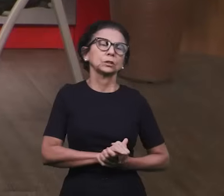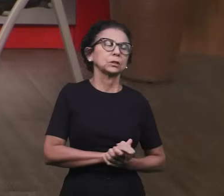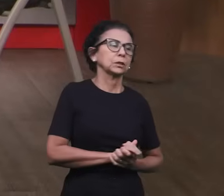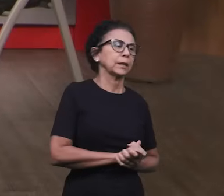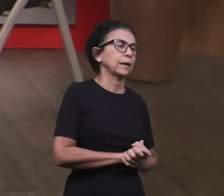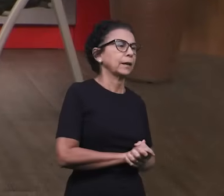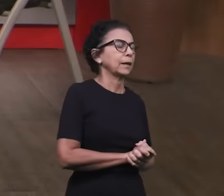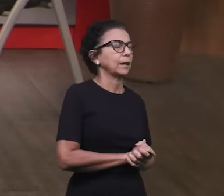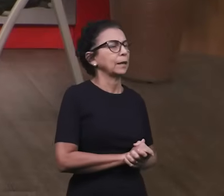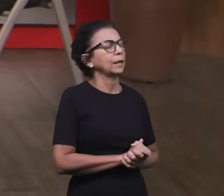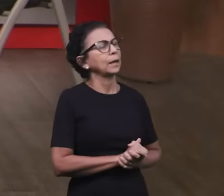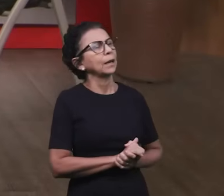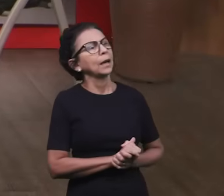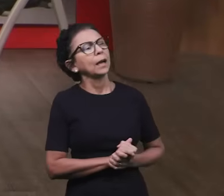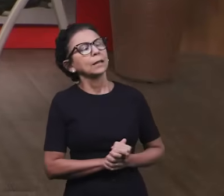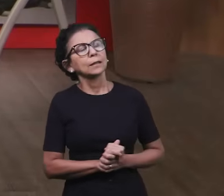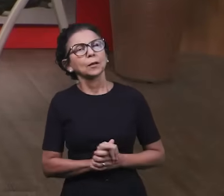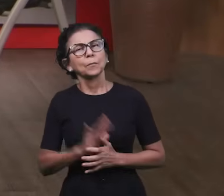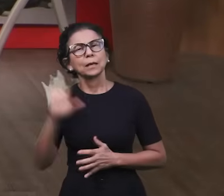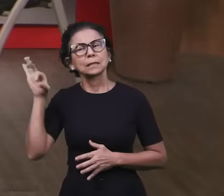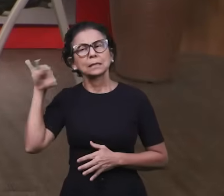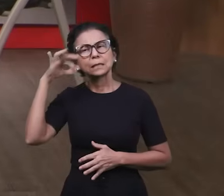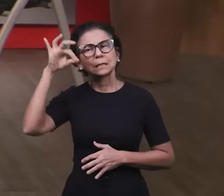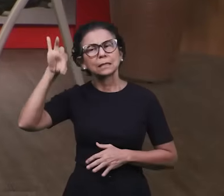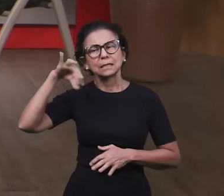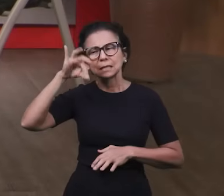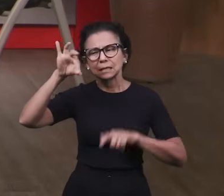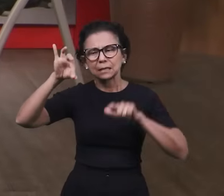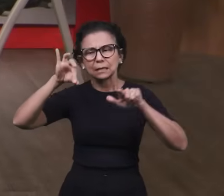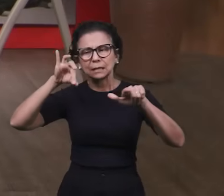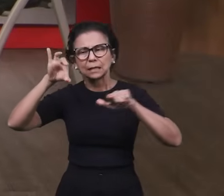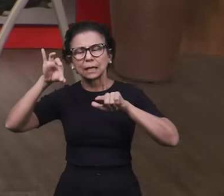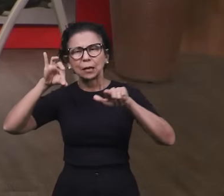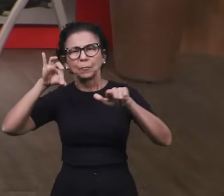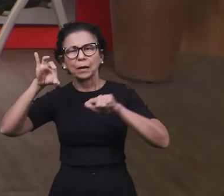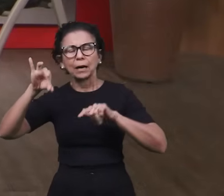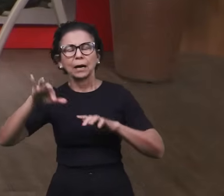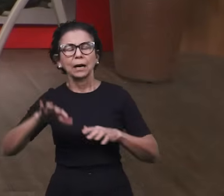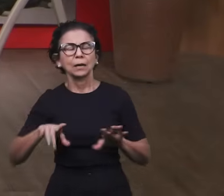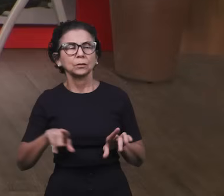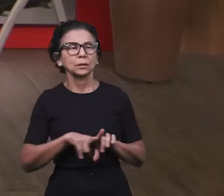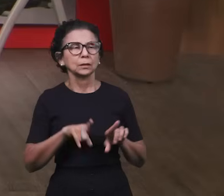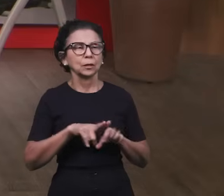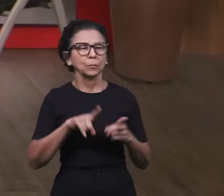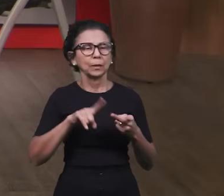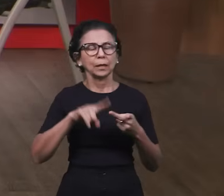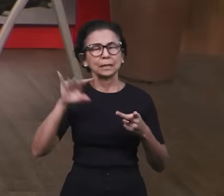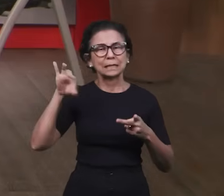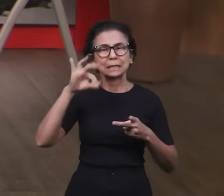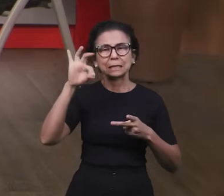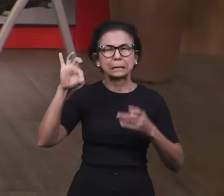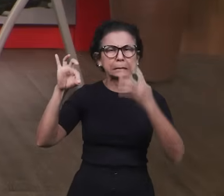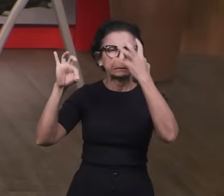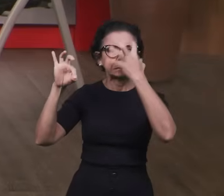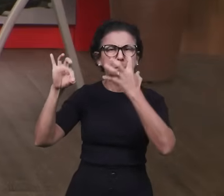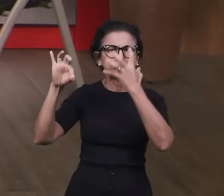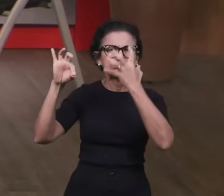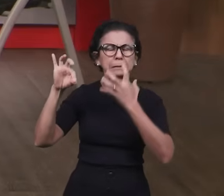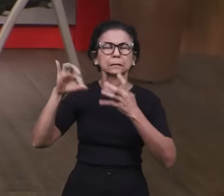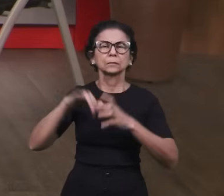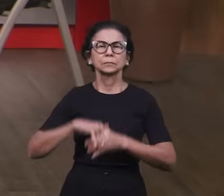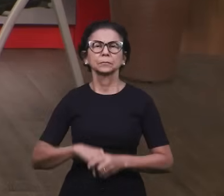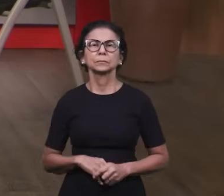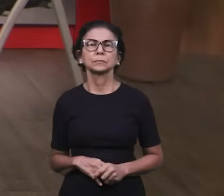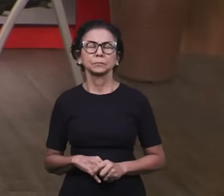minutinho. A abelha já nasce trabalhando, ela não se prepara, não amadurece, nada. Ela nasceu, ela já começa, e o primeiro